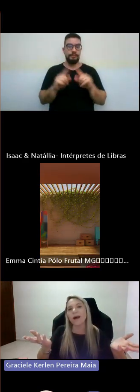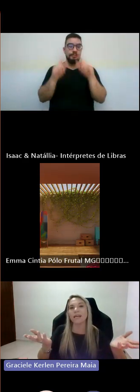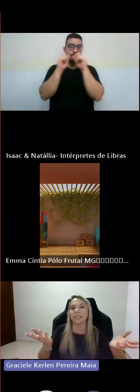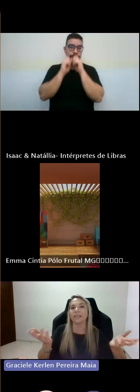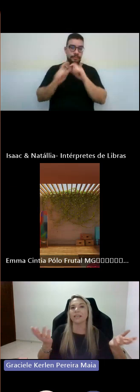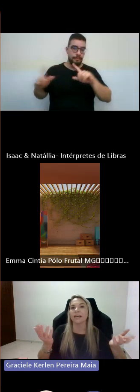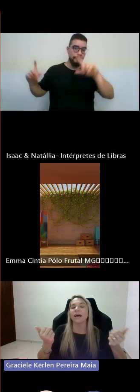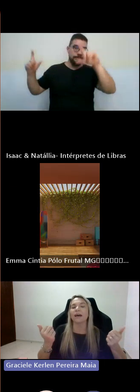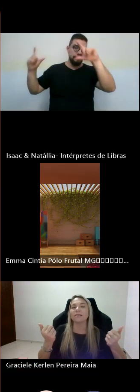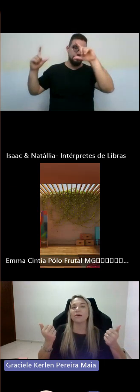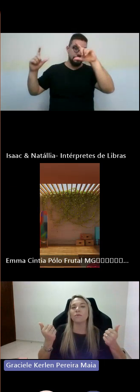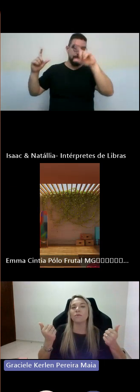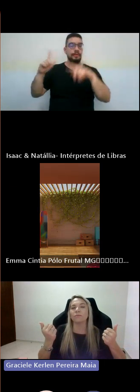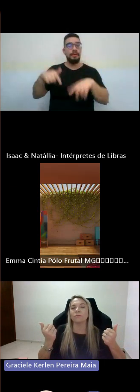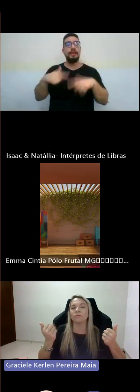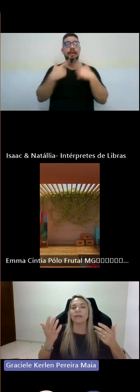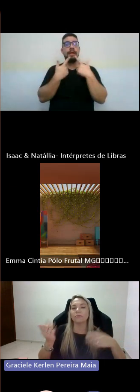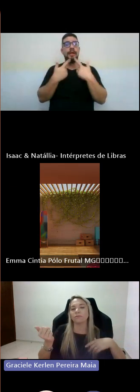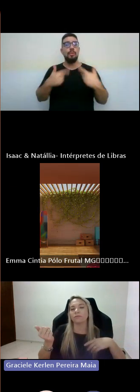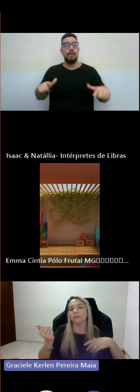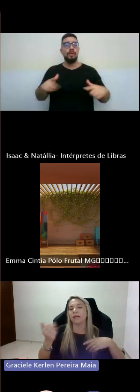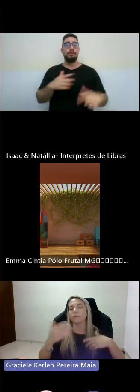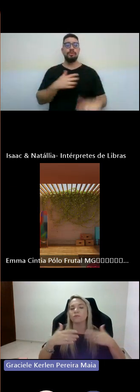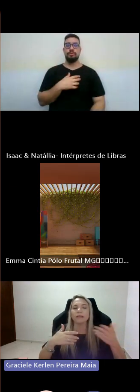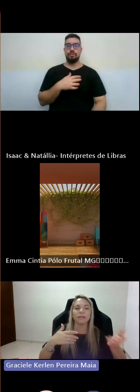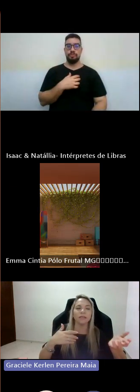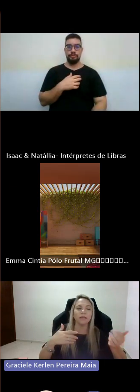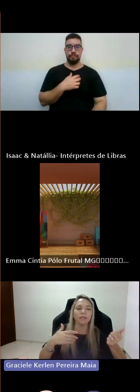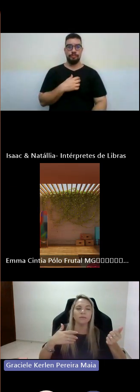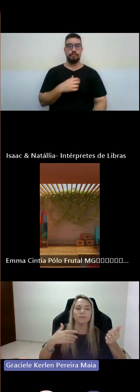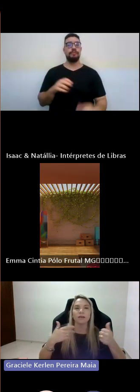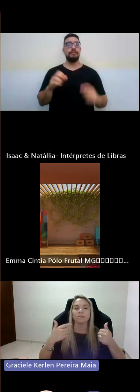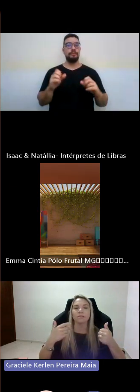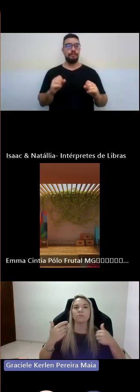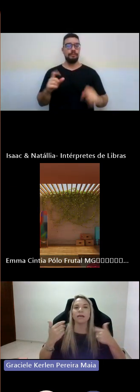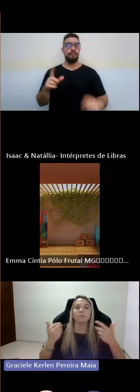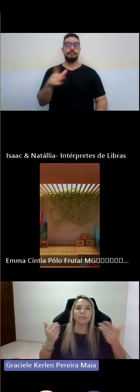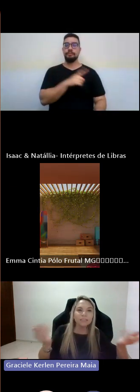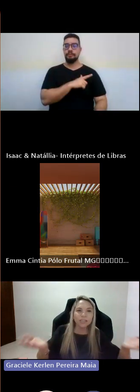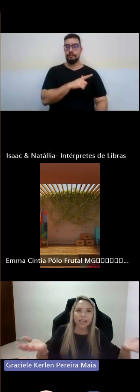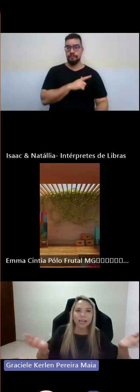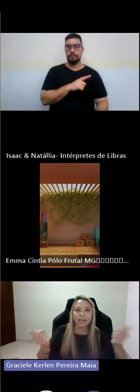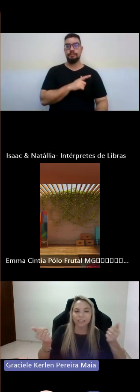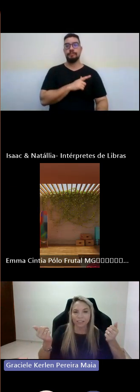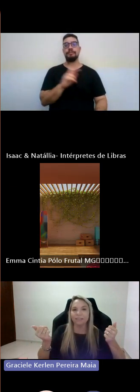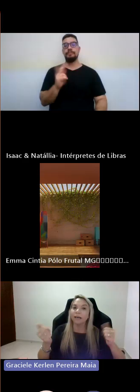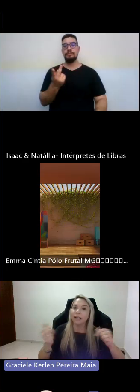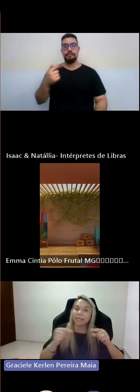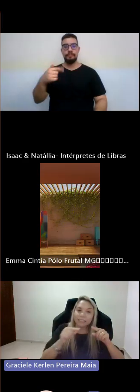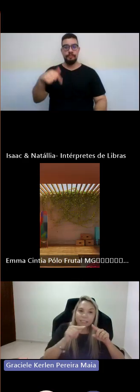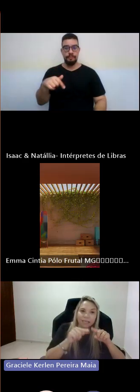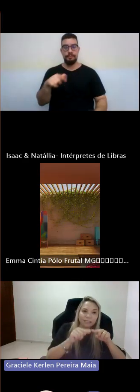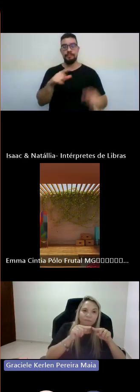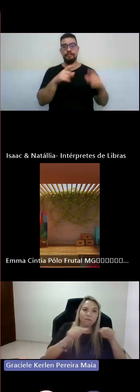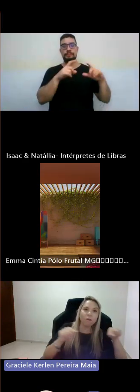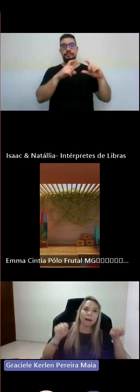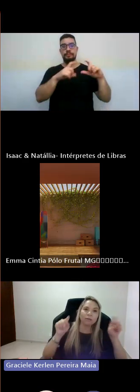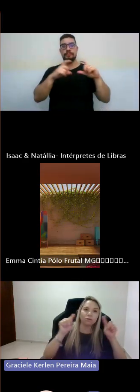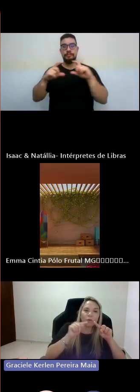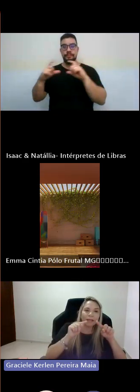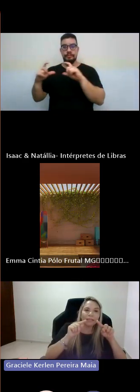de linguagem. São usados nos quadrinhos, são usados nas charges.